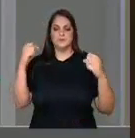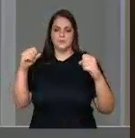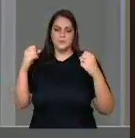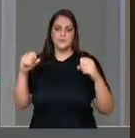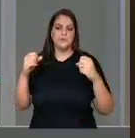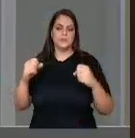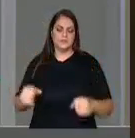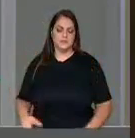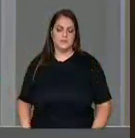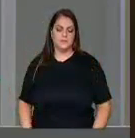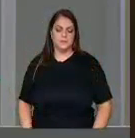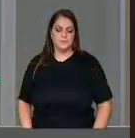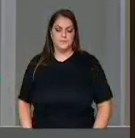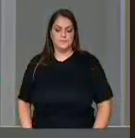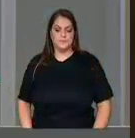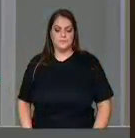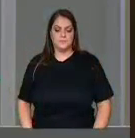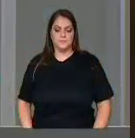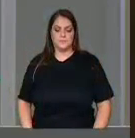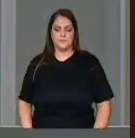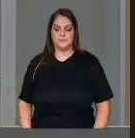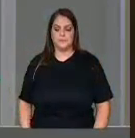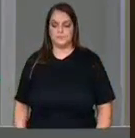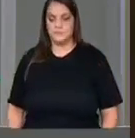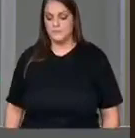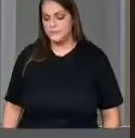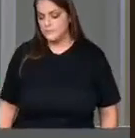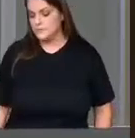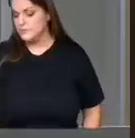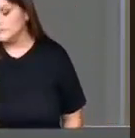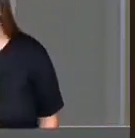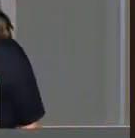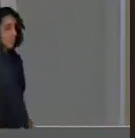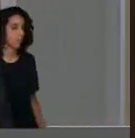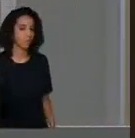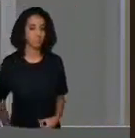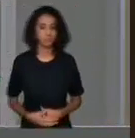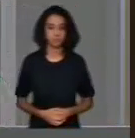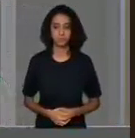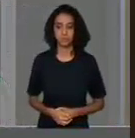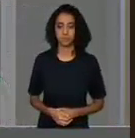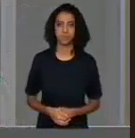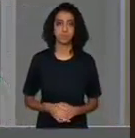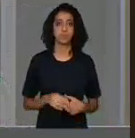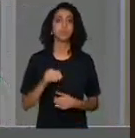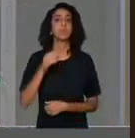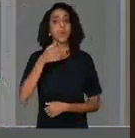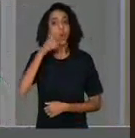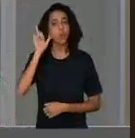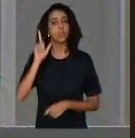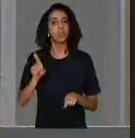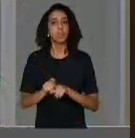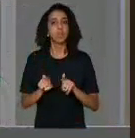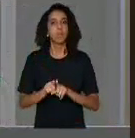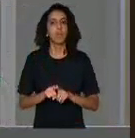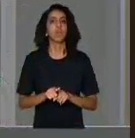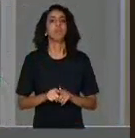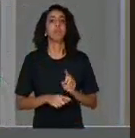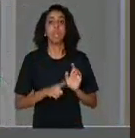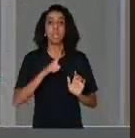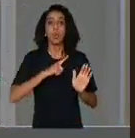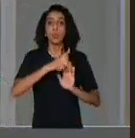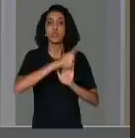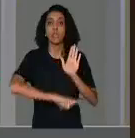Ontem apresentamos um projeto, senhor presidente, aqui na Câmara dos Deputados, para dar um benefício fiscal às